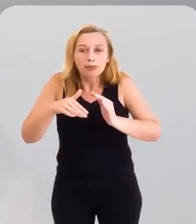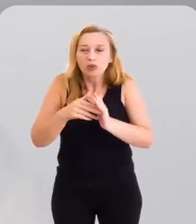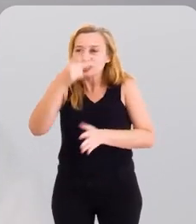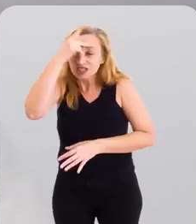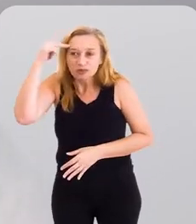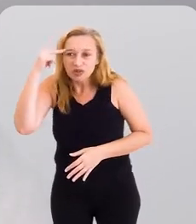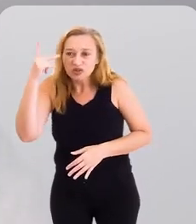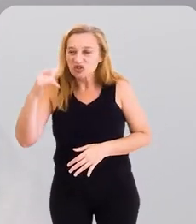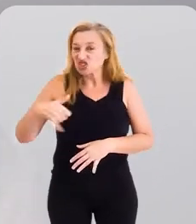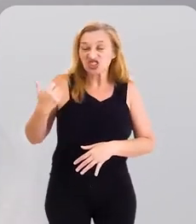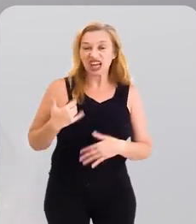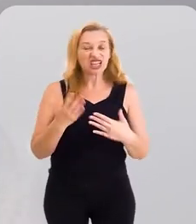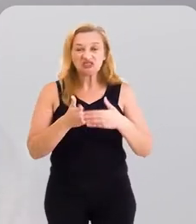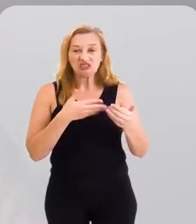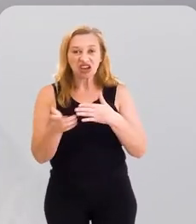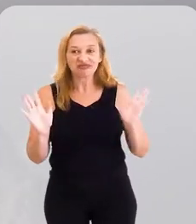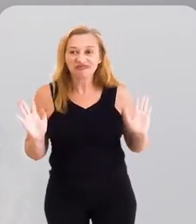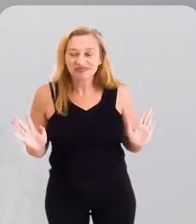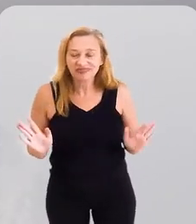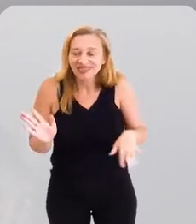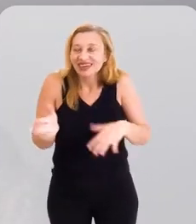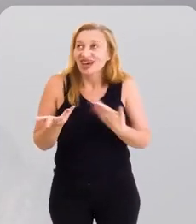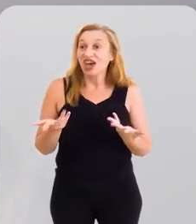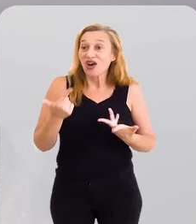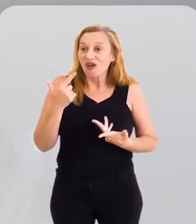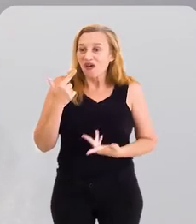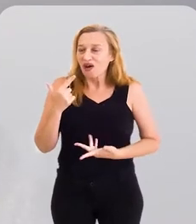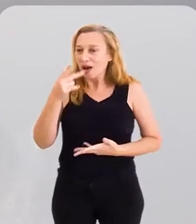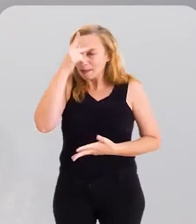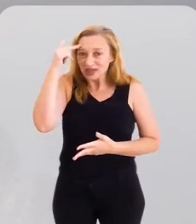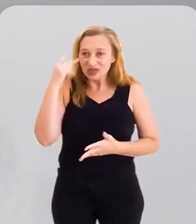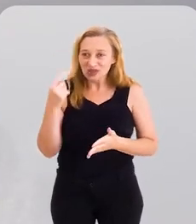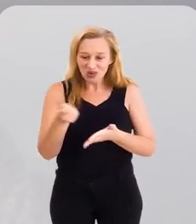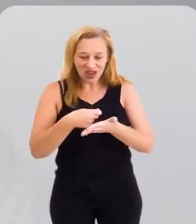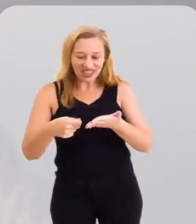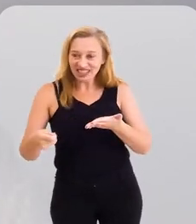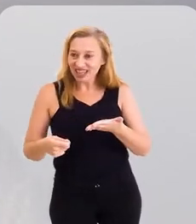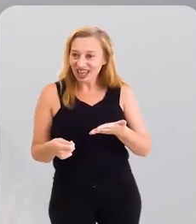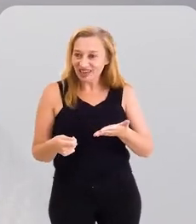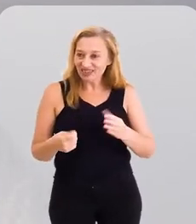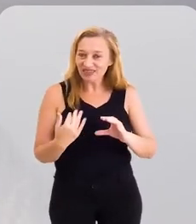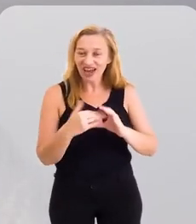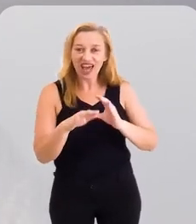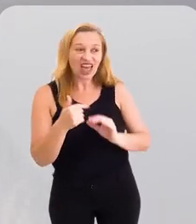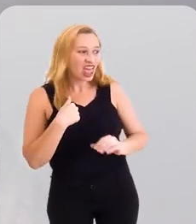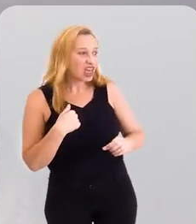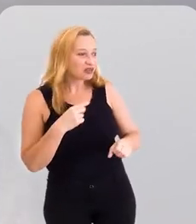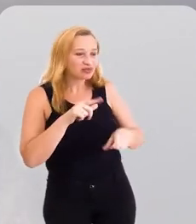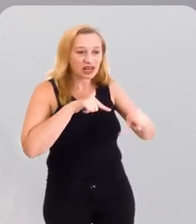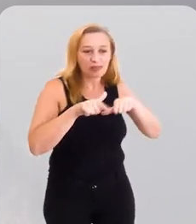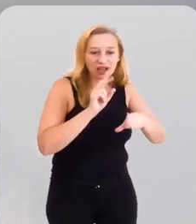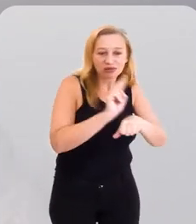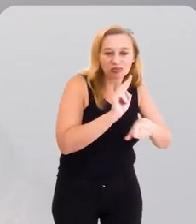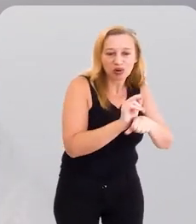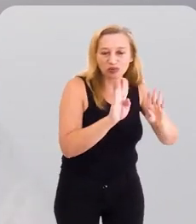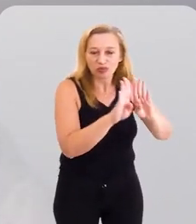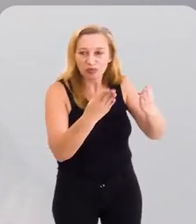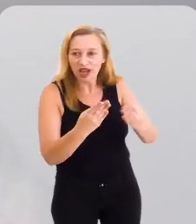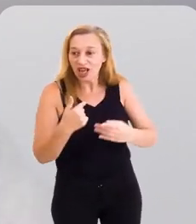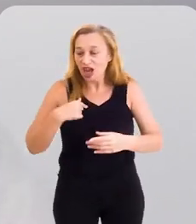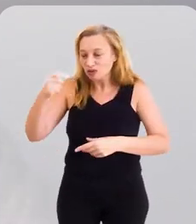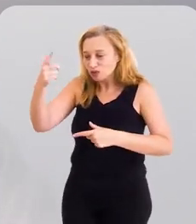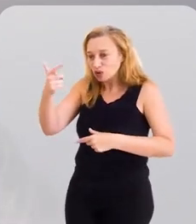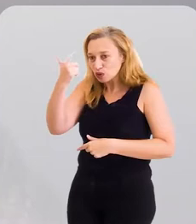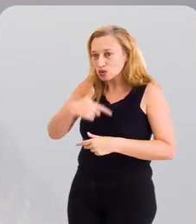de todos os níveis de escolaridade. Eu acho o máximo quando me escreve uma pessoa e diz: eu sou porteira de um prédio, eu sou faxineira,